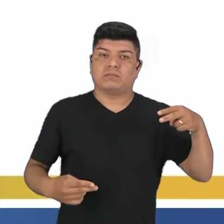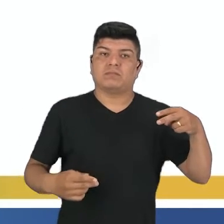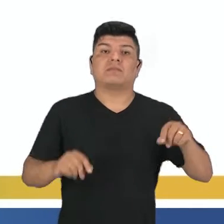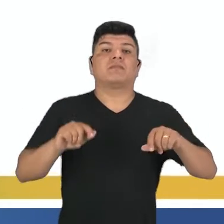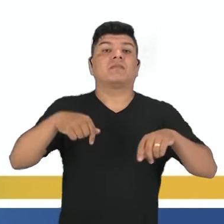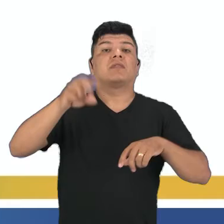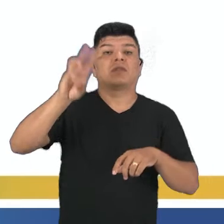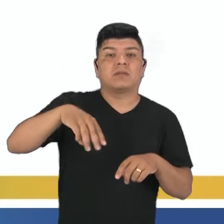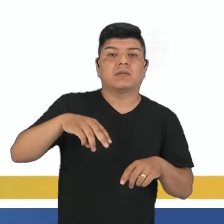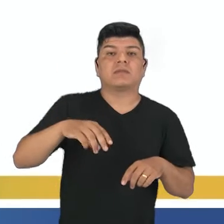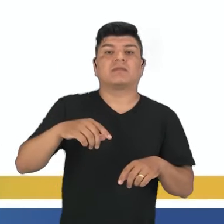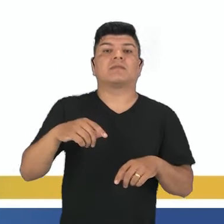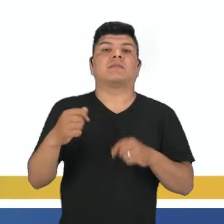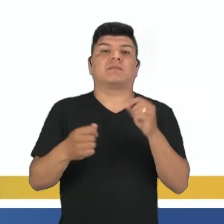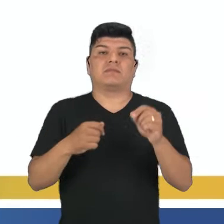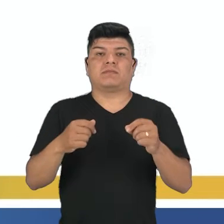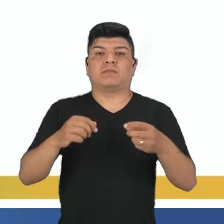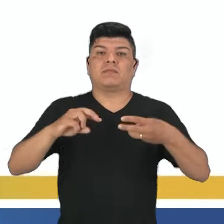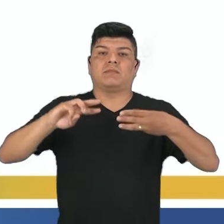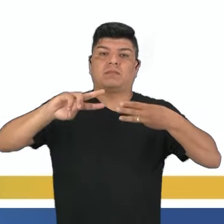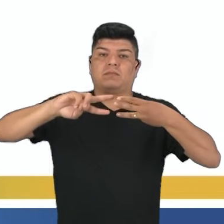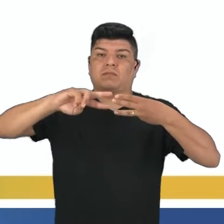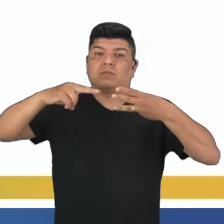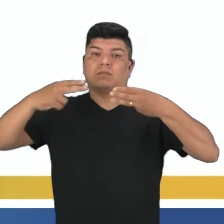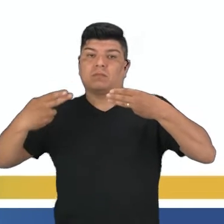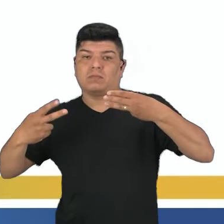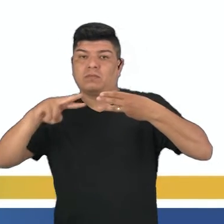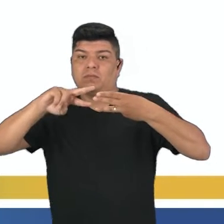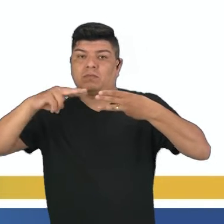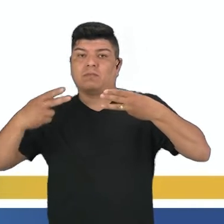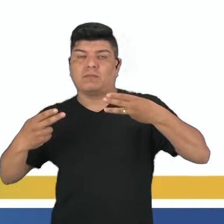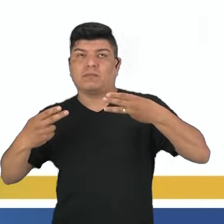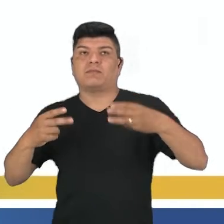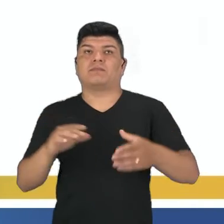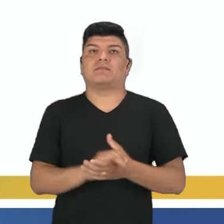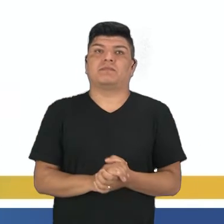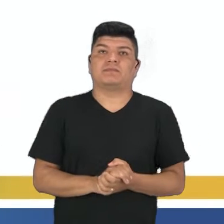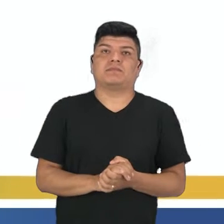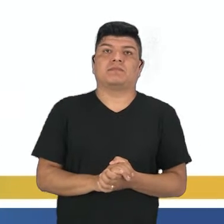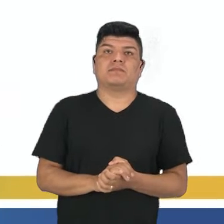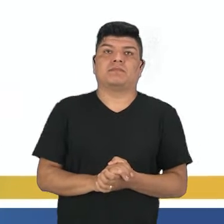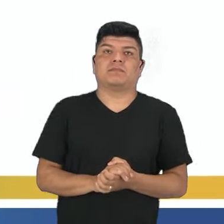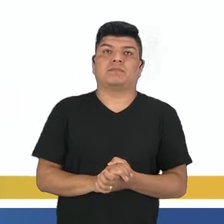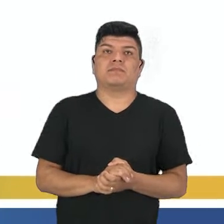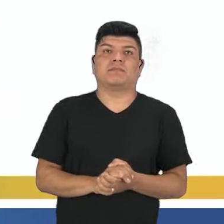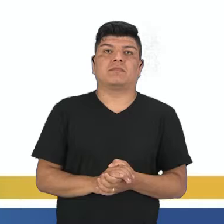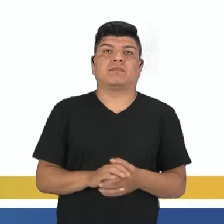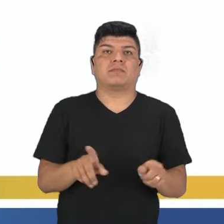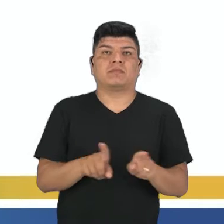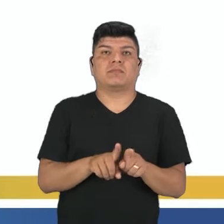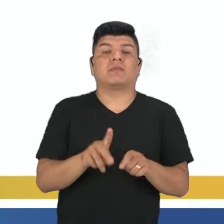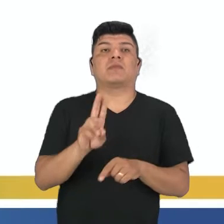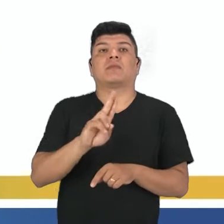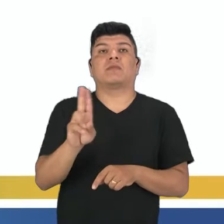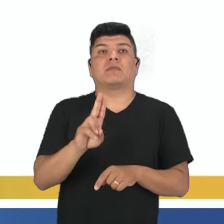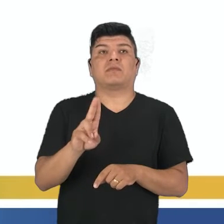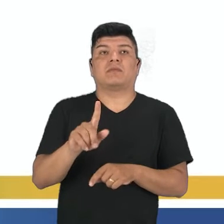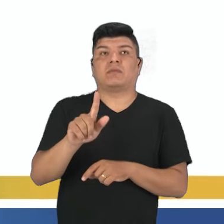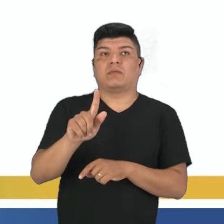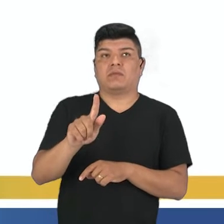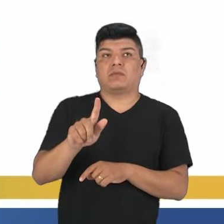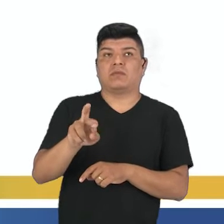lei dele, então é importante que a gente saiba quem ele foi. O Mendel, ou também o nome dele é